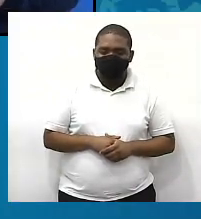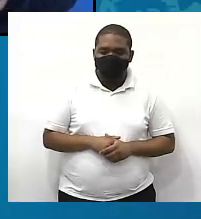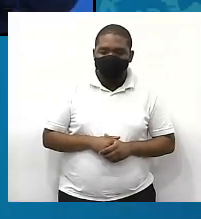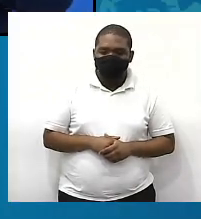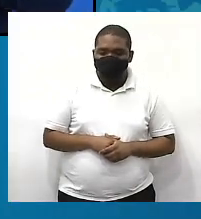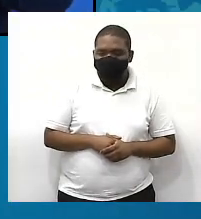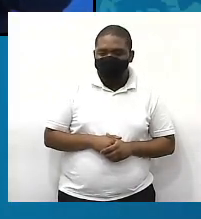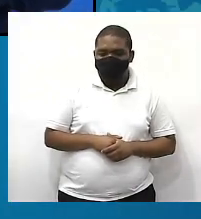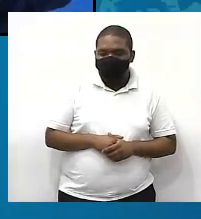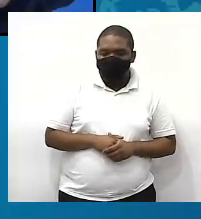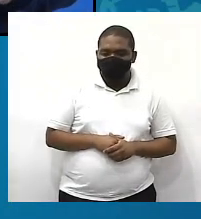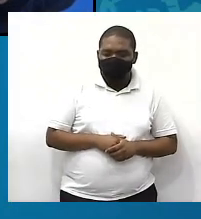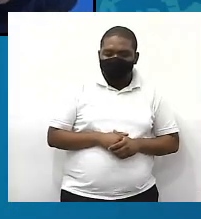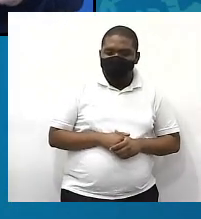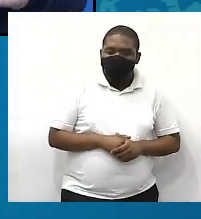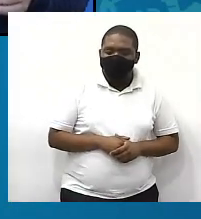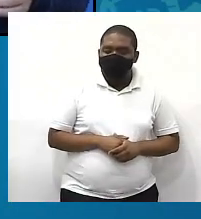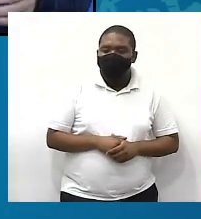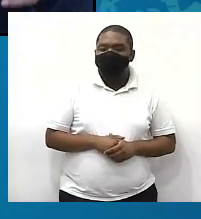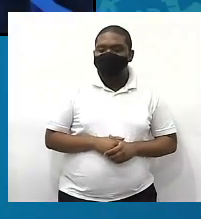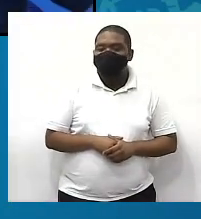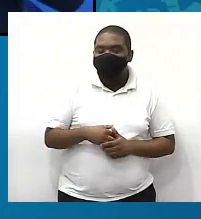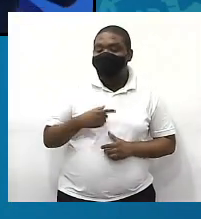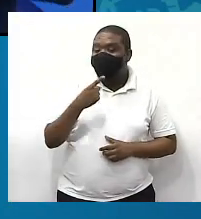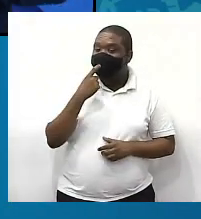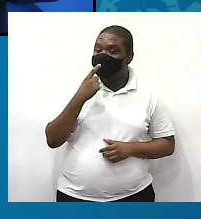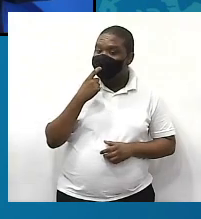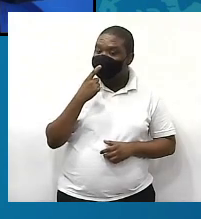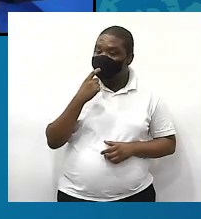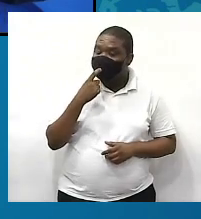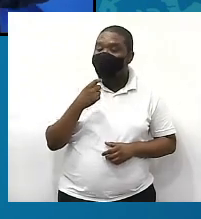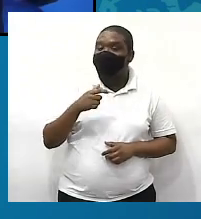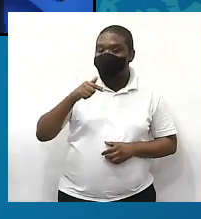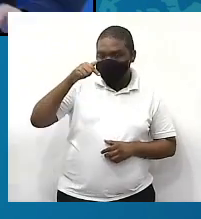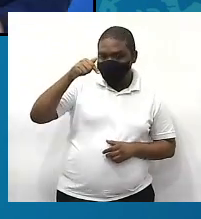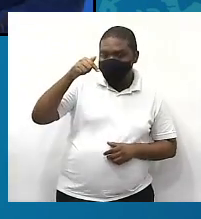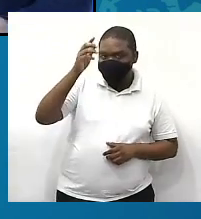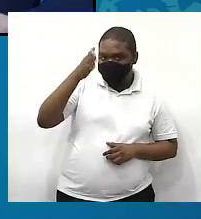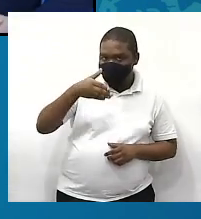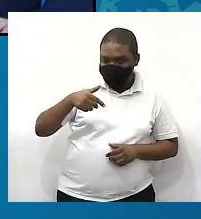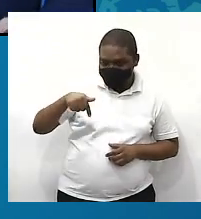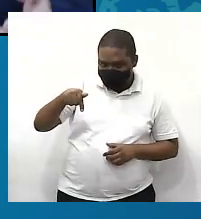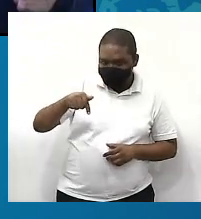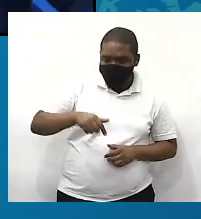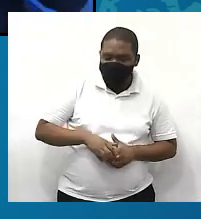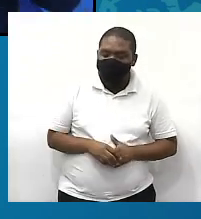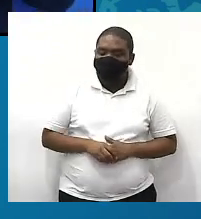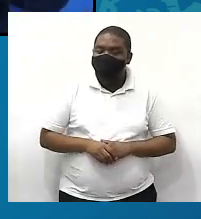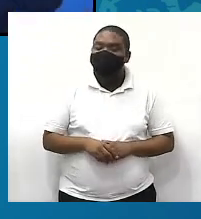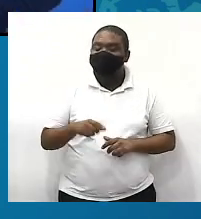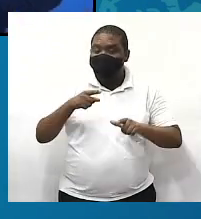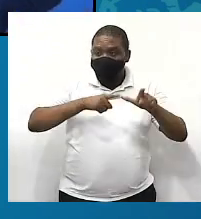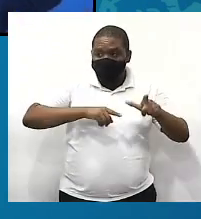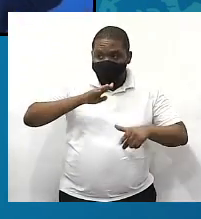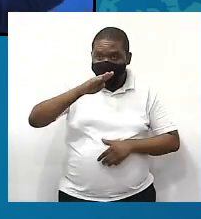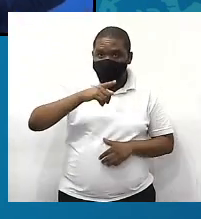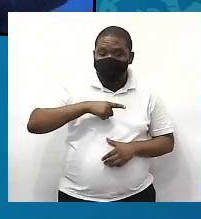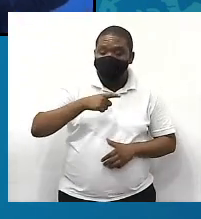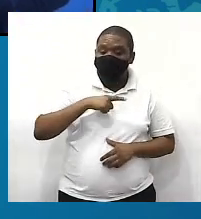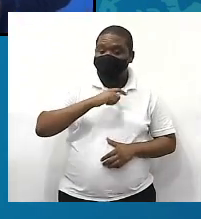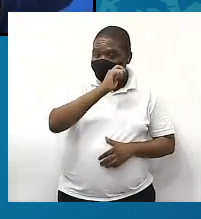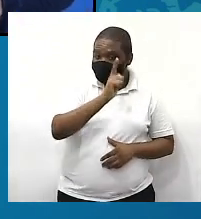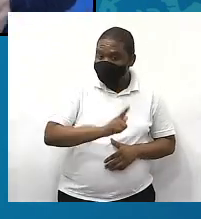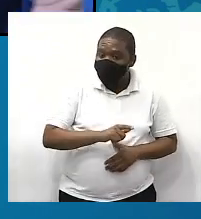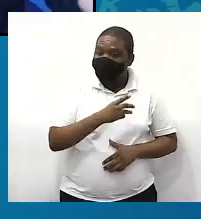de quadradinhos lá embaixo. E o vermelho, 1/7. Fechou? Agora a letra B, ó. Eu tenho 3 azuis